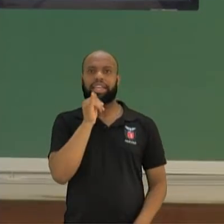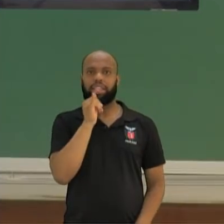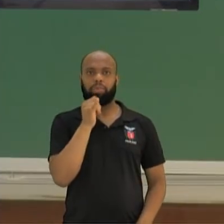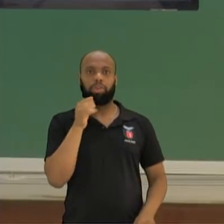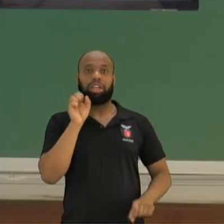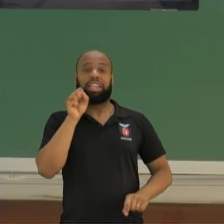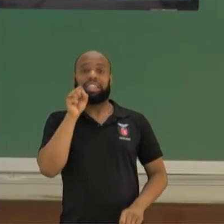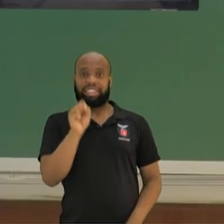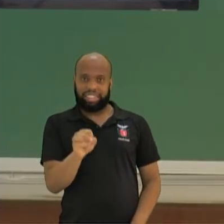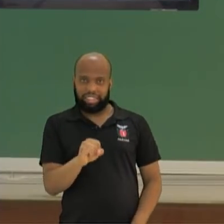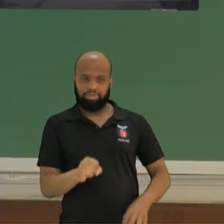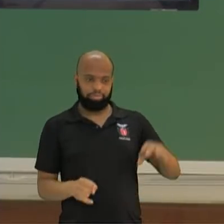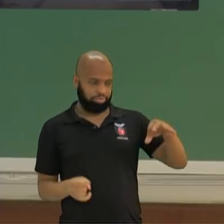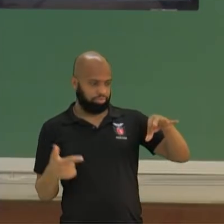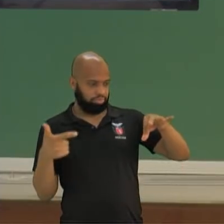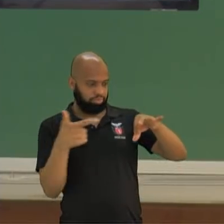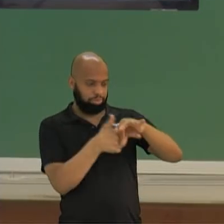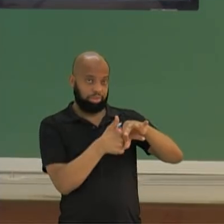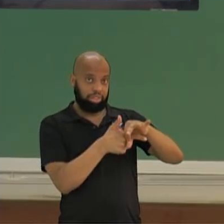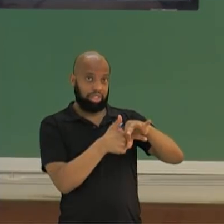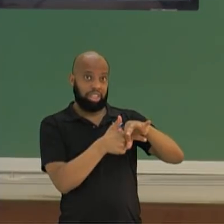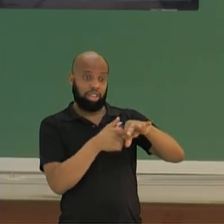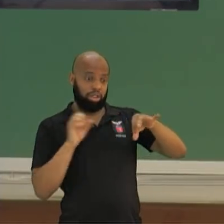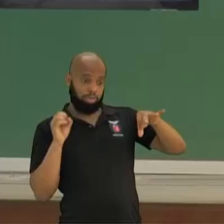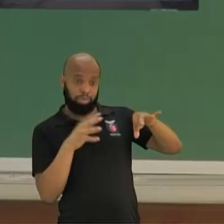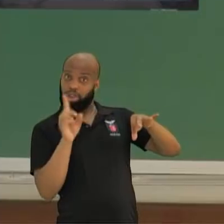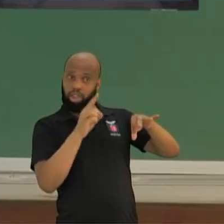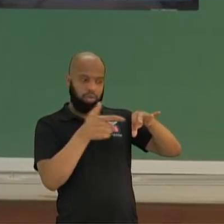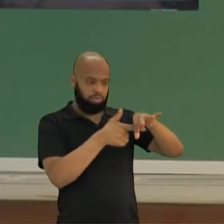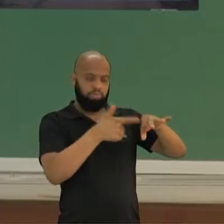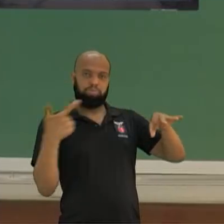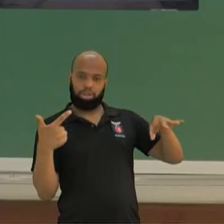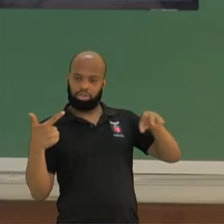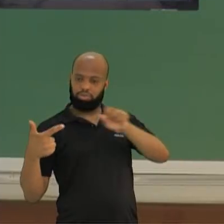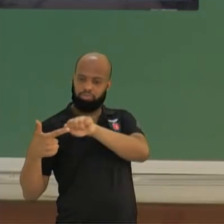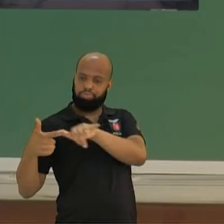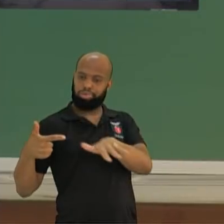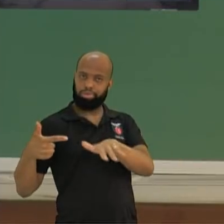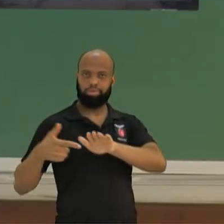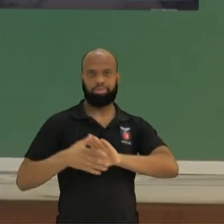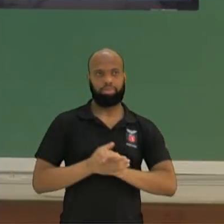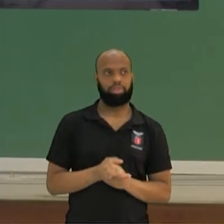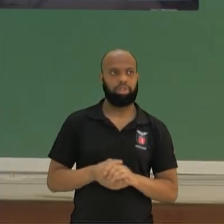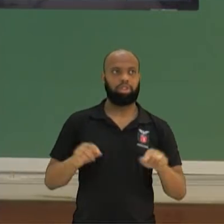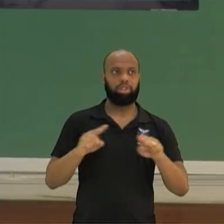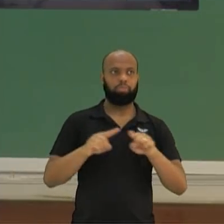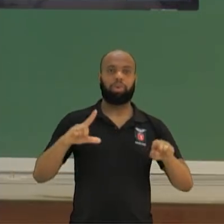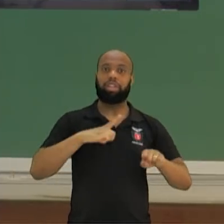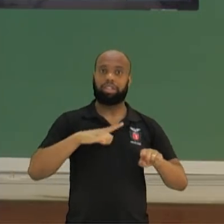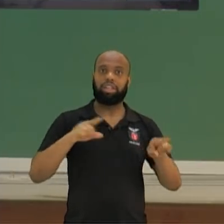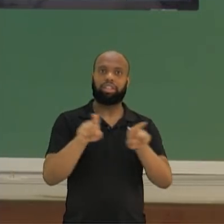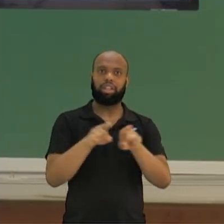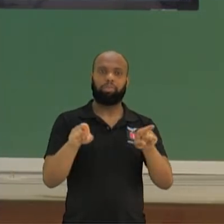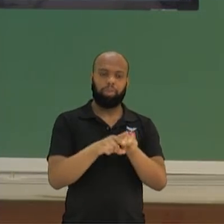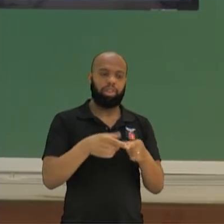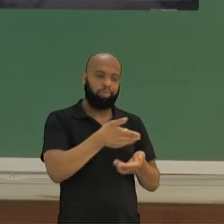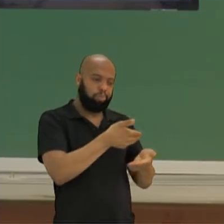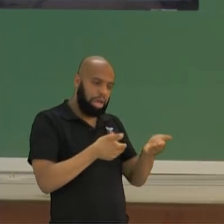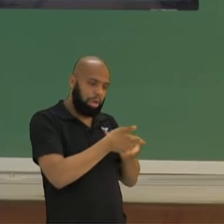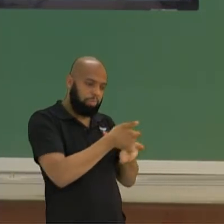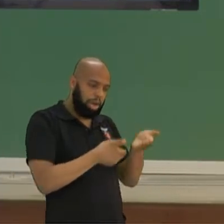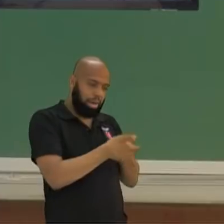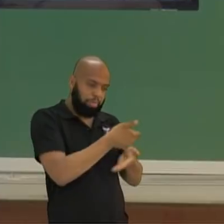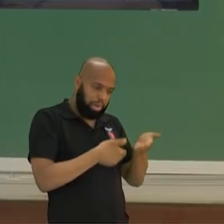método onde o homem retira o pênis antes de ejacular, né, mas também há um contato, há uma troca de